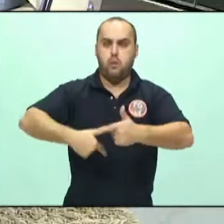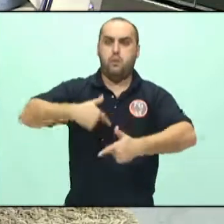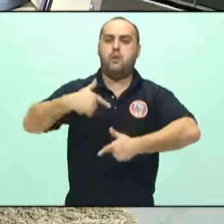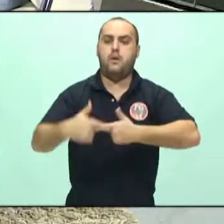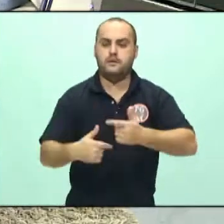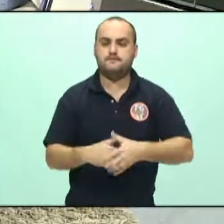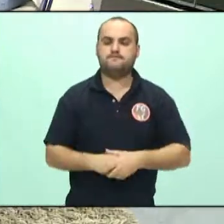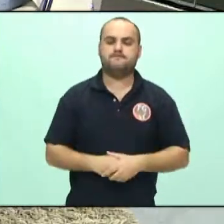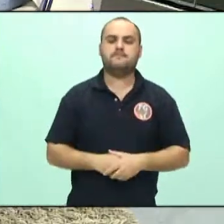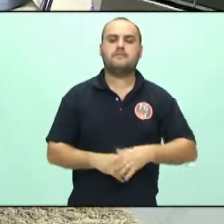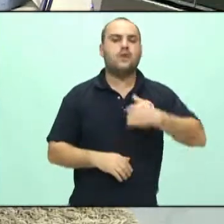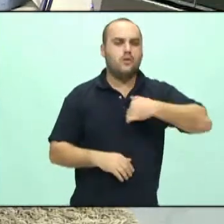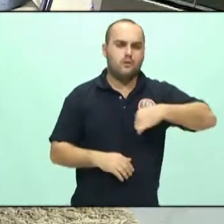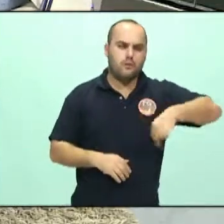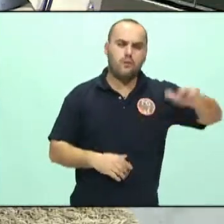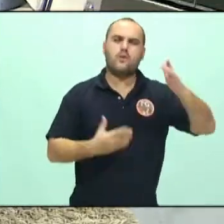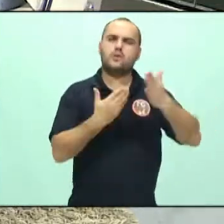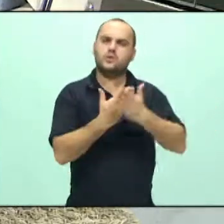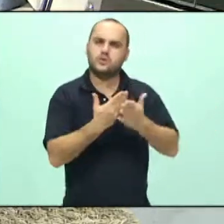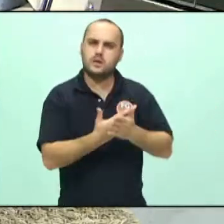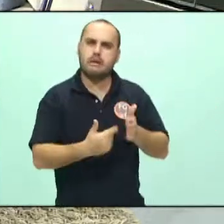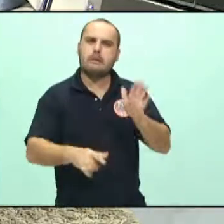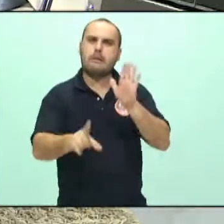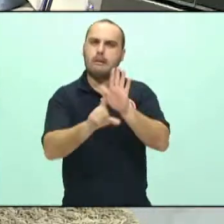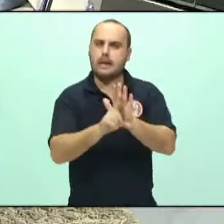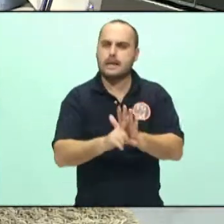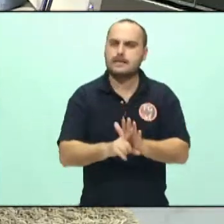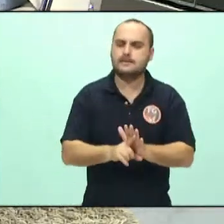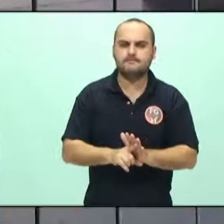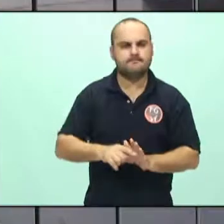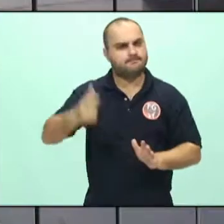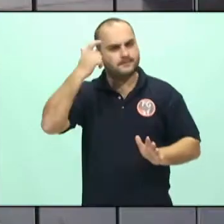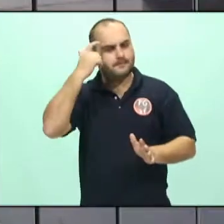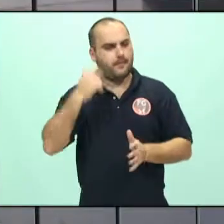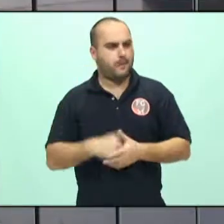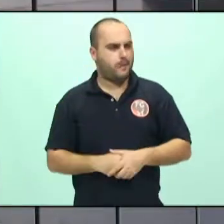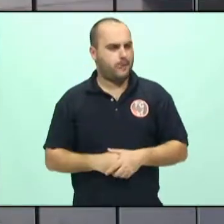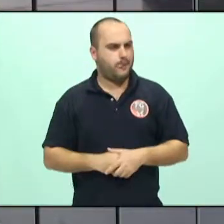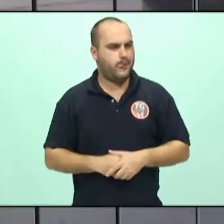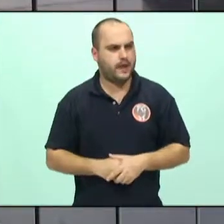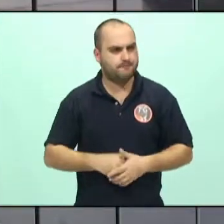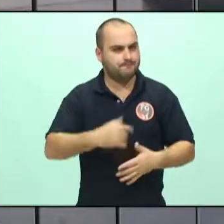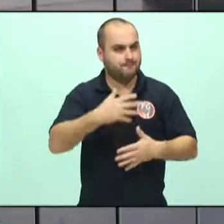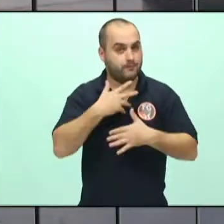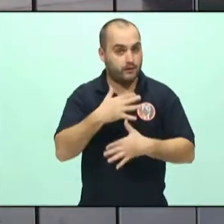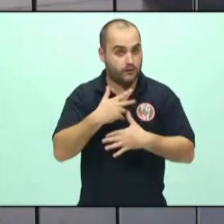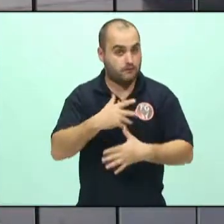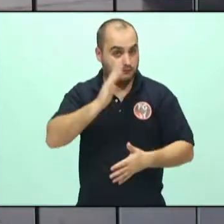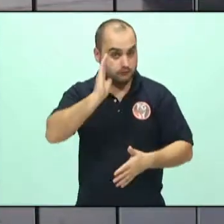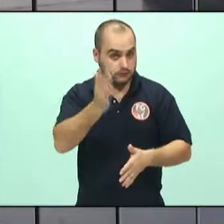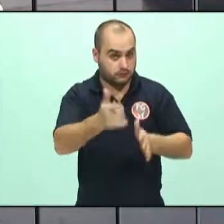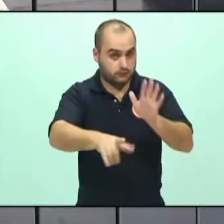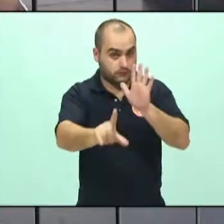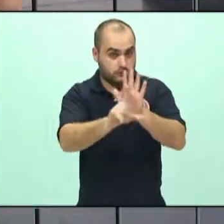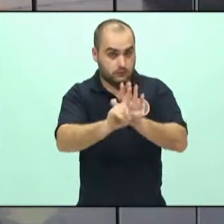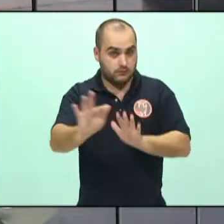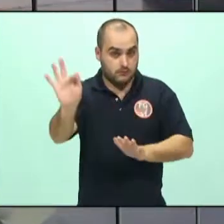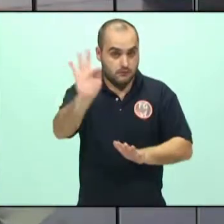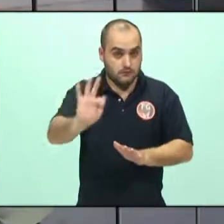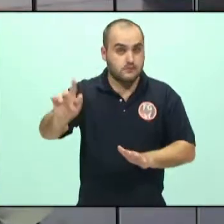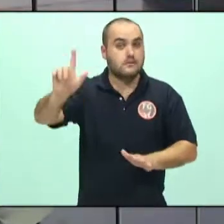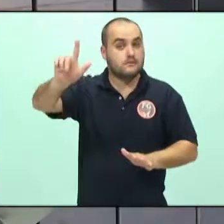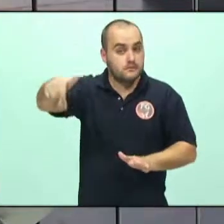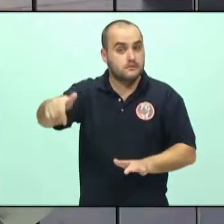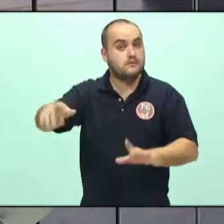lá, estudei a lei e vi, mas espera aí, o autismo é incluso já por uma lei federal como